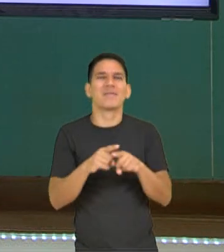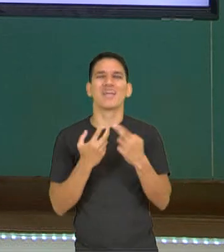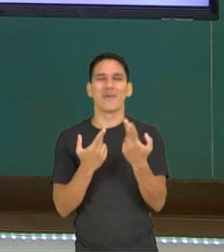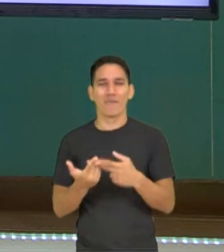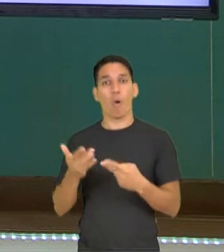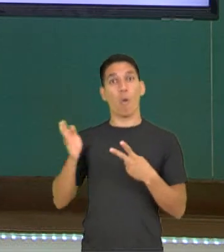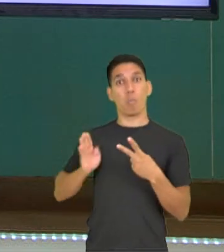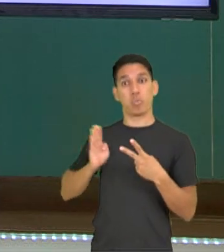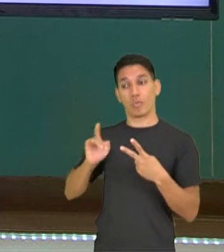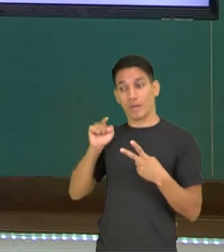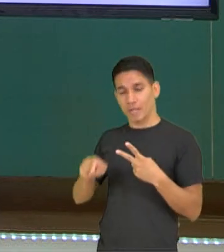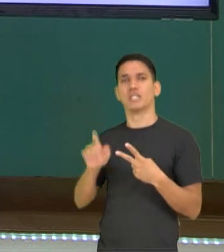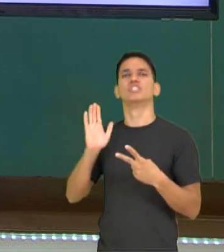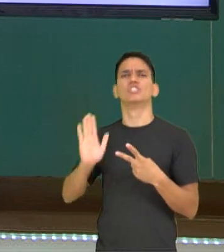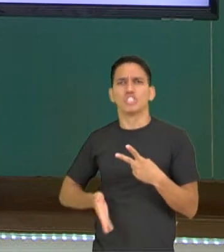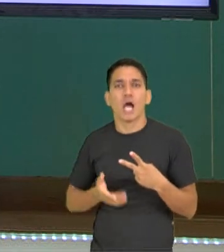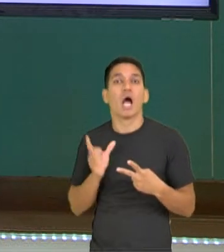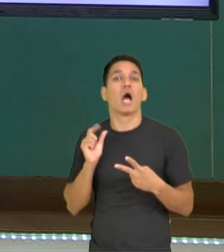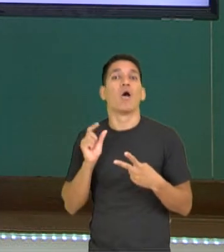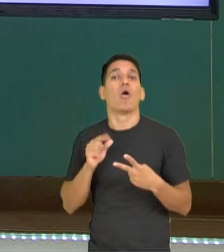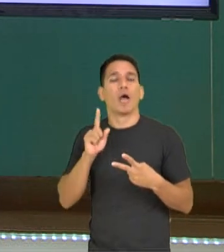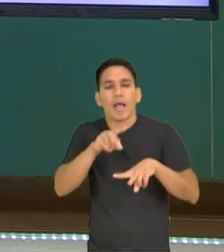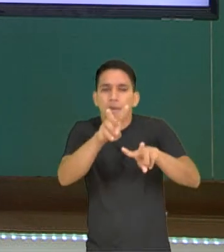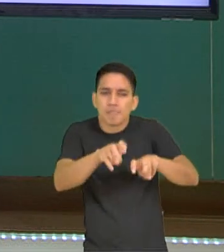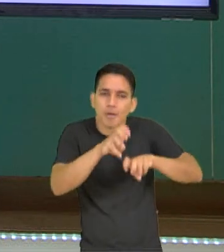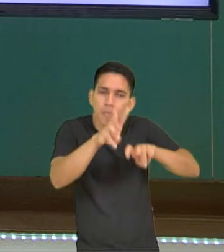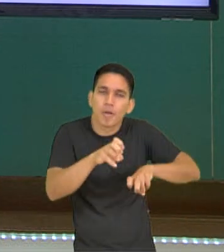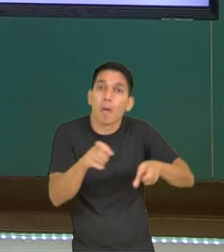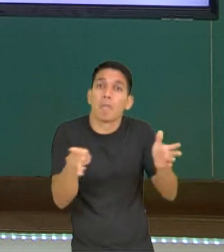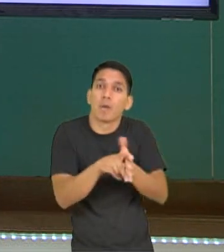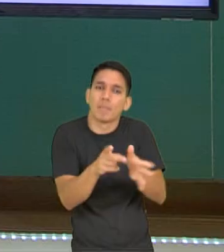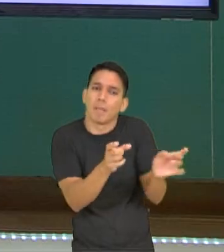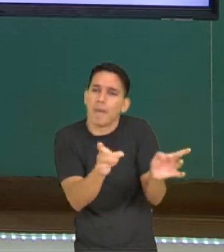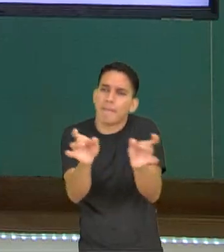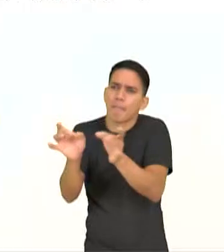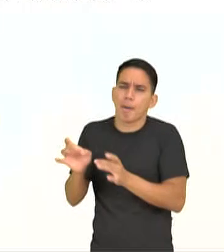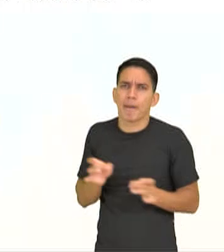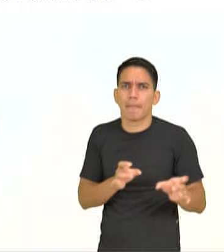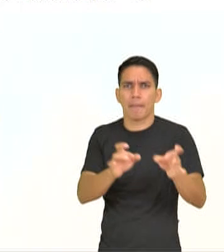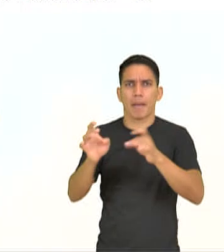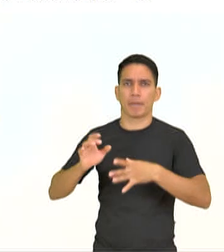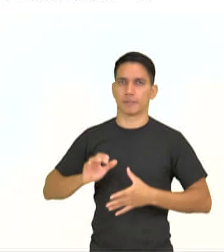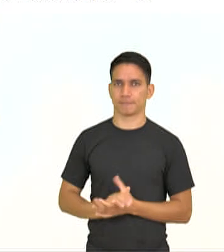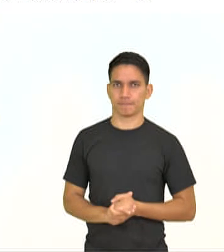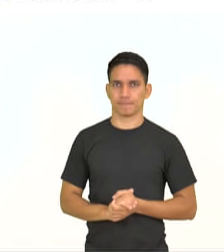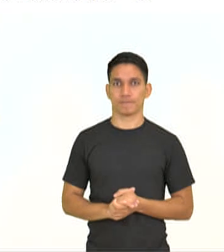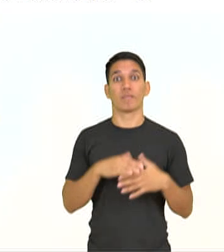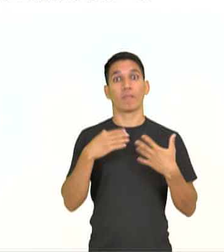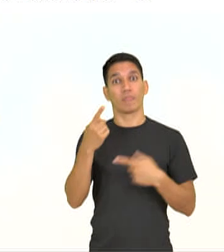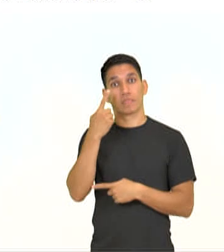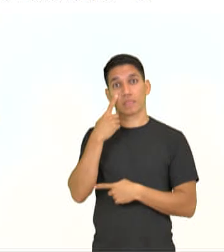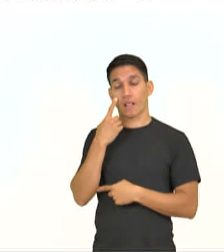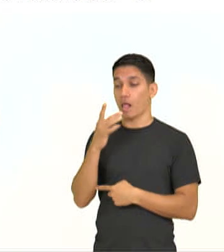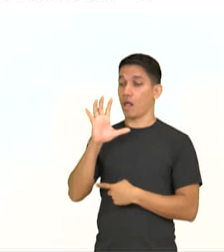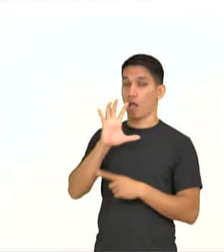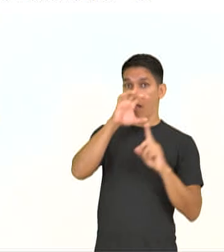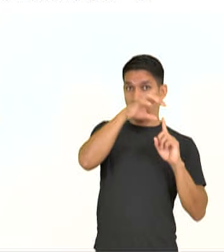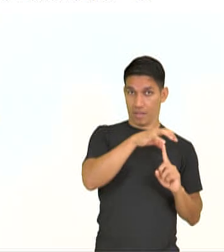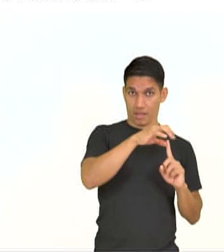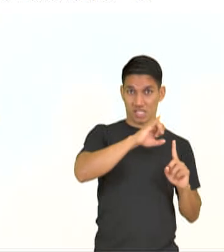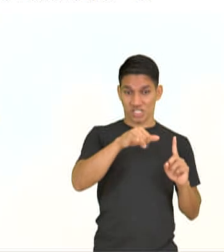burgueses, praticavam já uma agricultura comercial. Olha só, os reis Jaime I